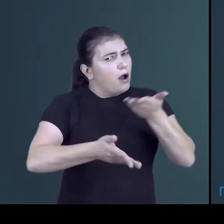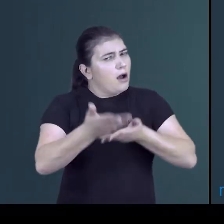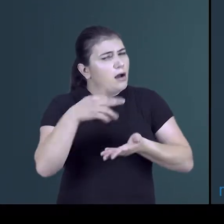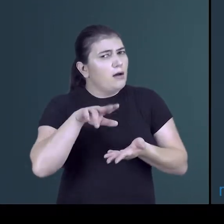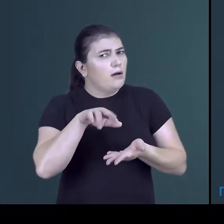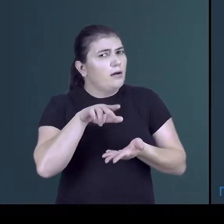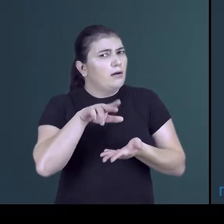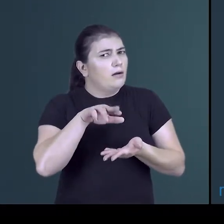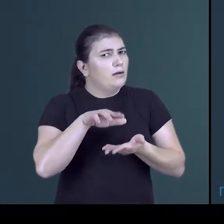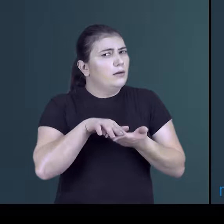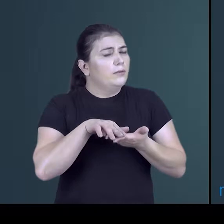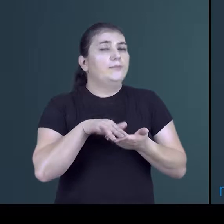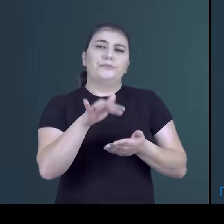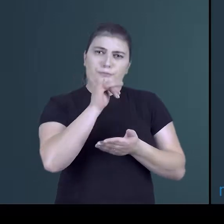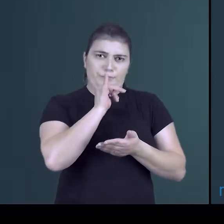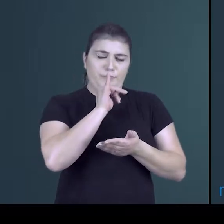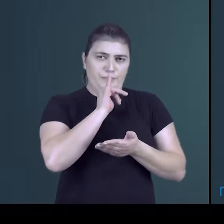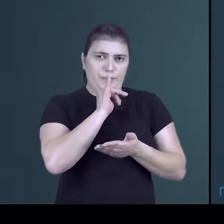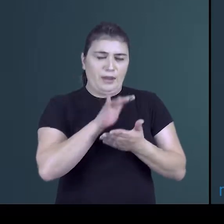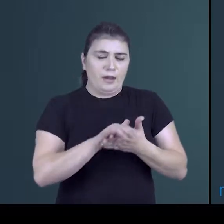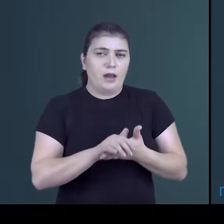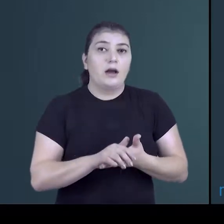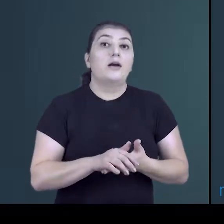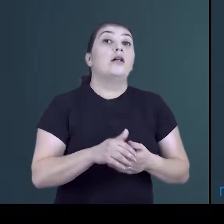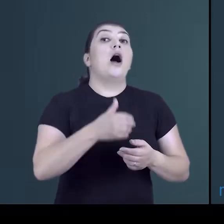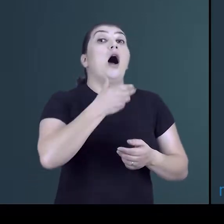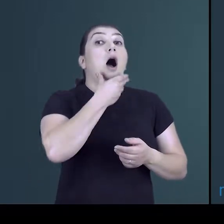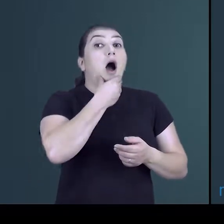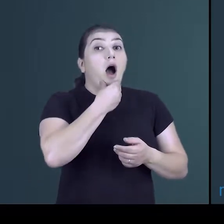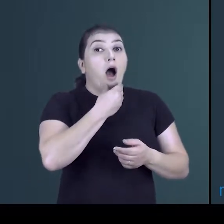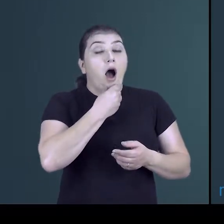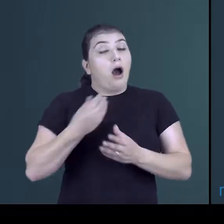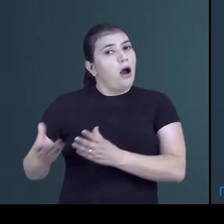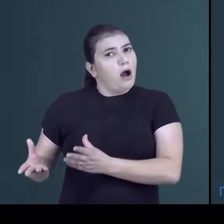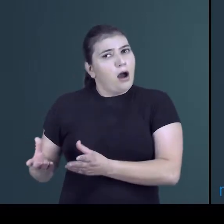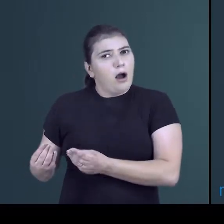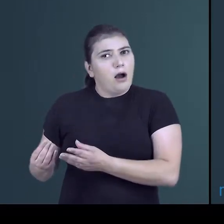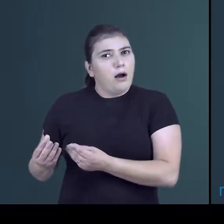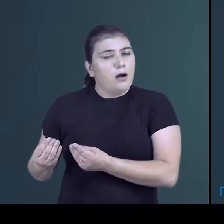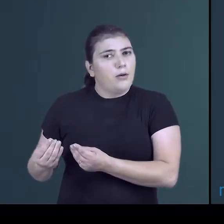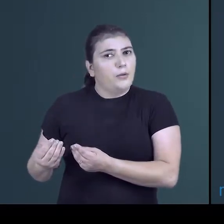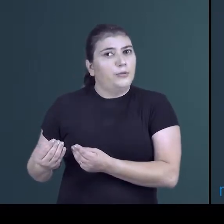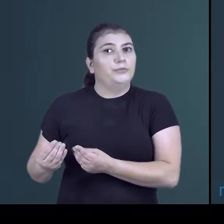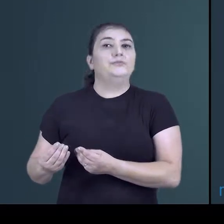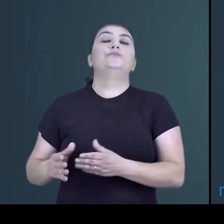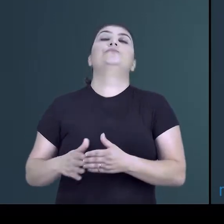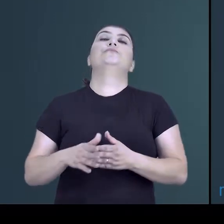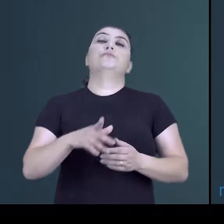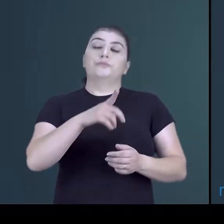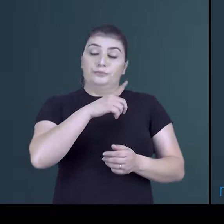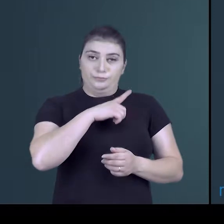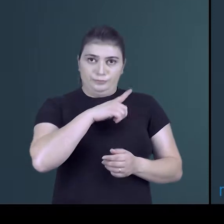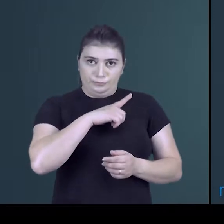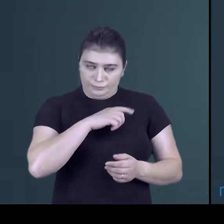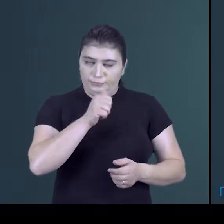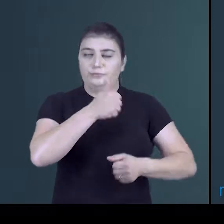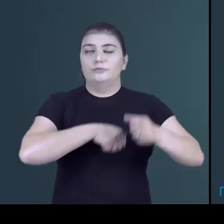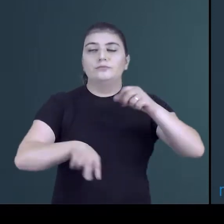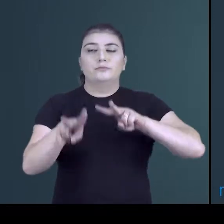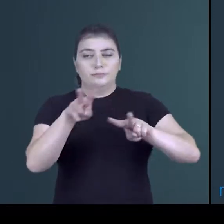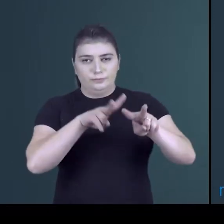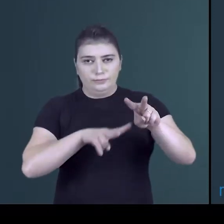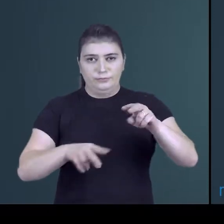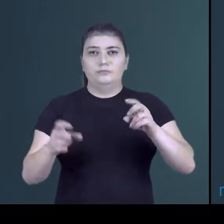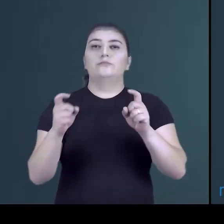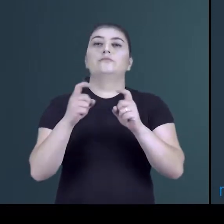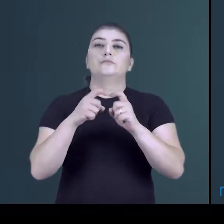relação de igualdade. Aqui no exemplo está no masculino plural. Isso quer dizer que, quando falamos e analisamos